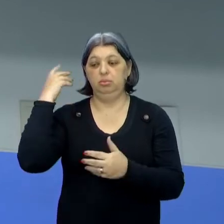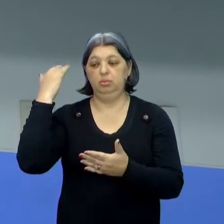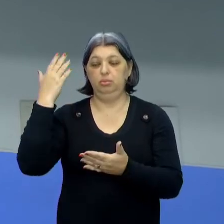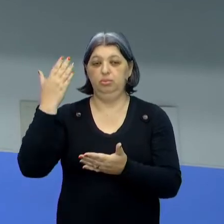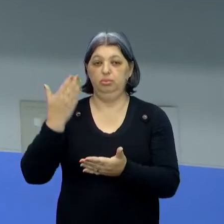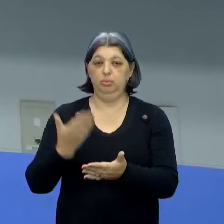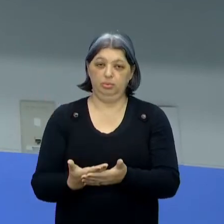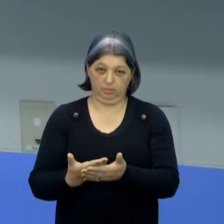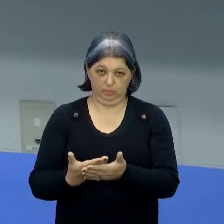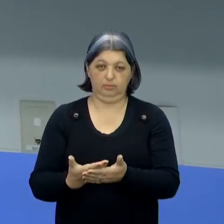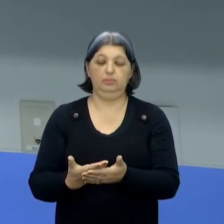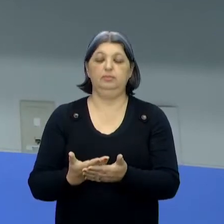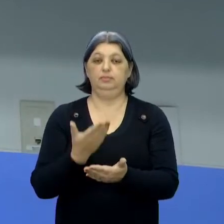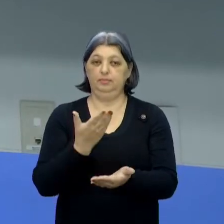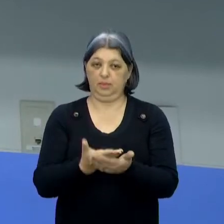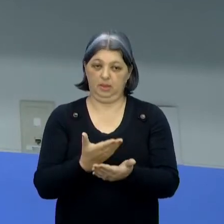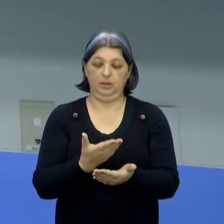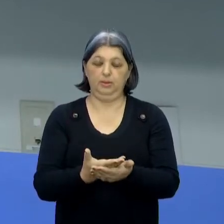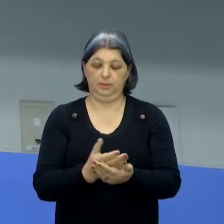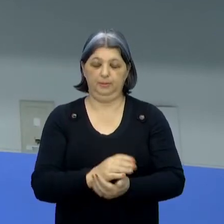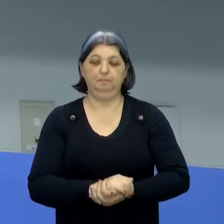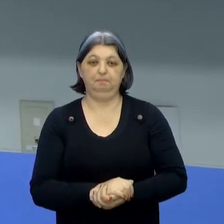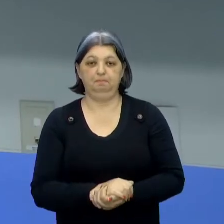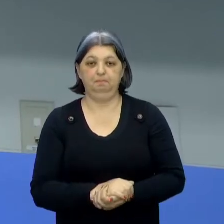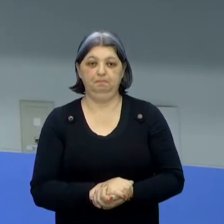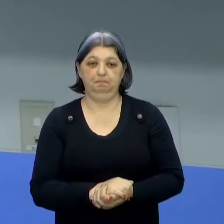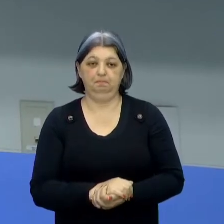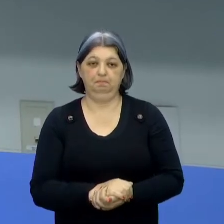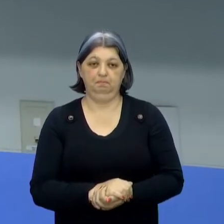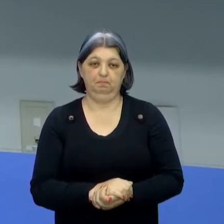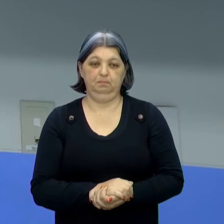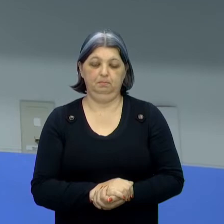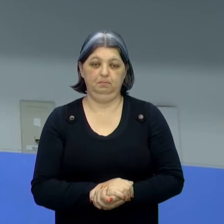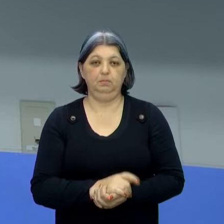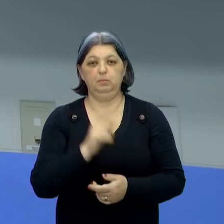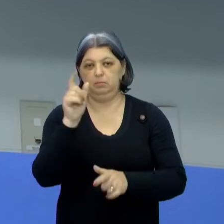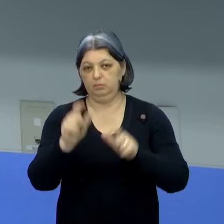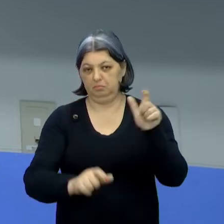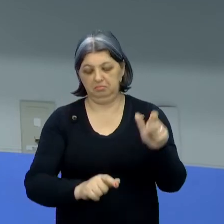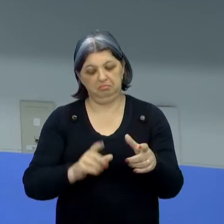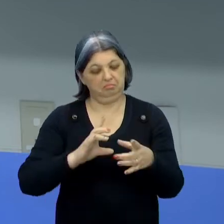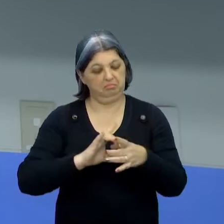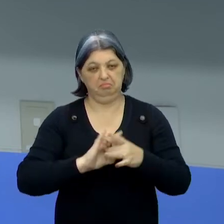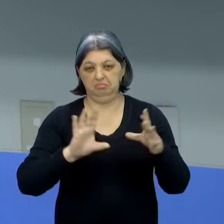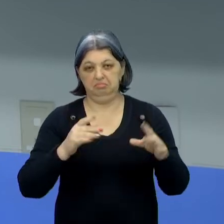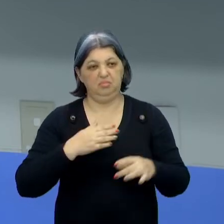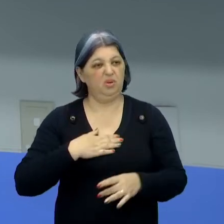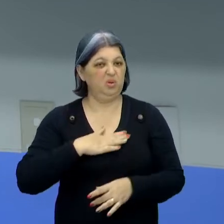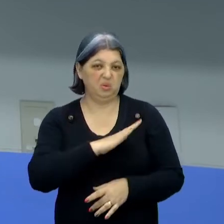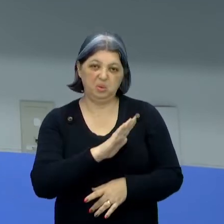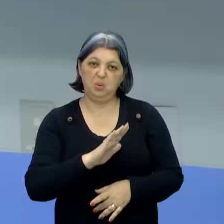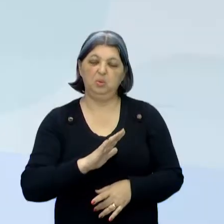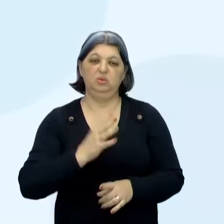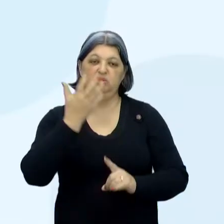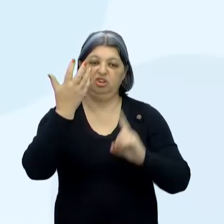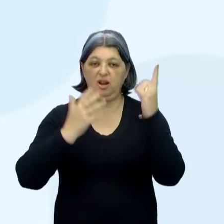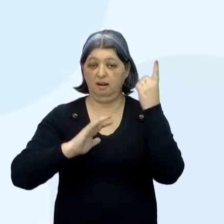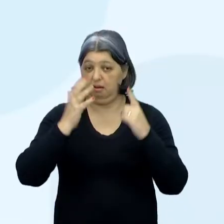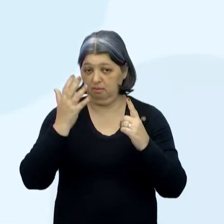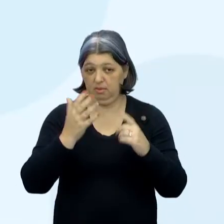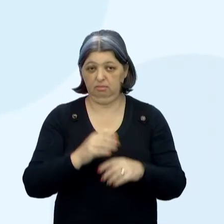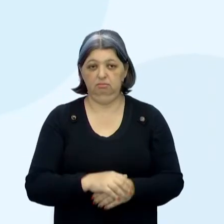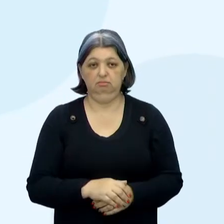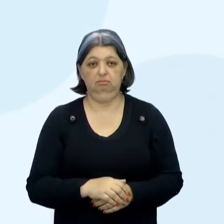no curso dessa aula. Então, o sujeito tem toda a liberdade para dizer, eu não gosto de carnaval. Mas